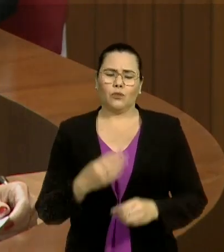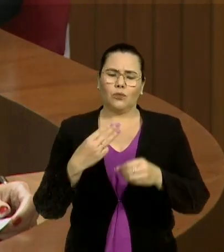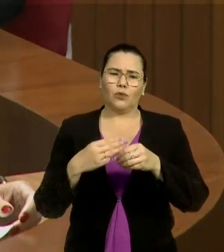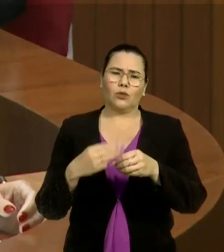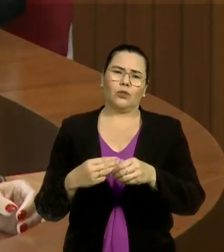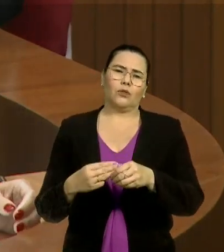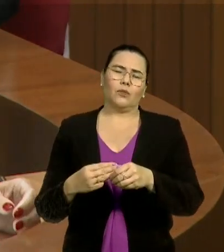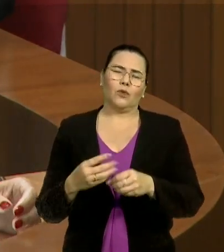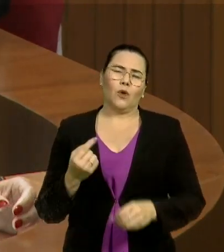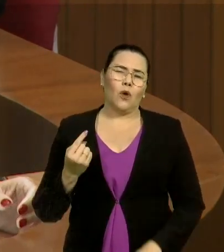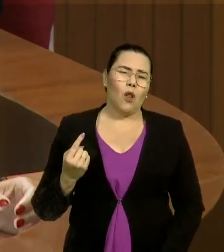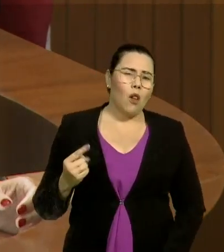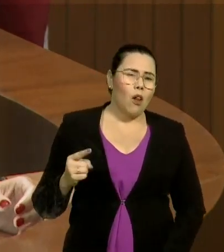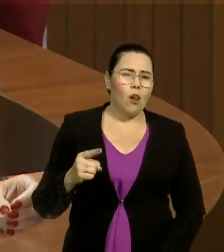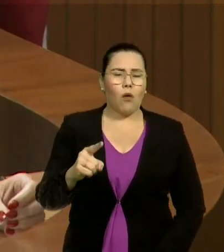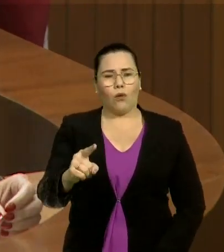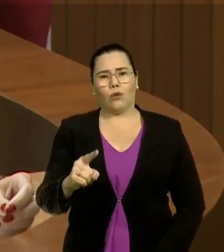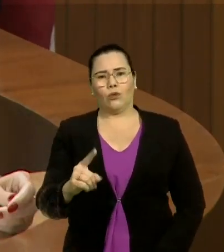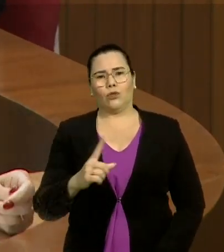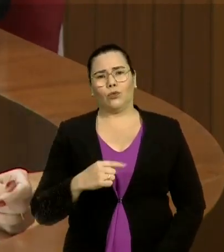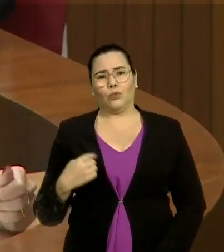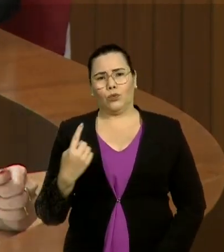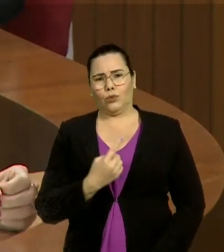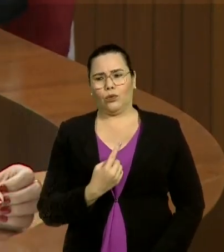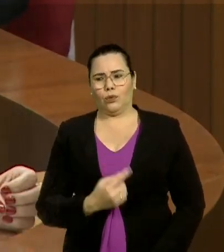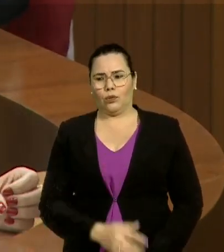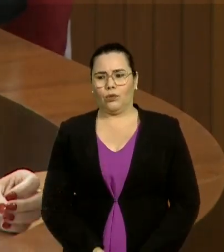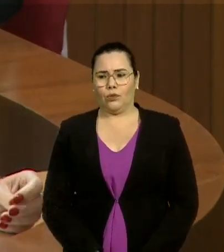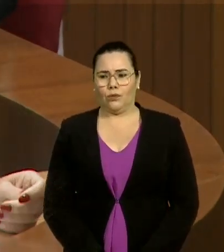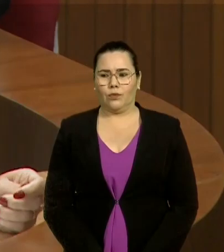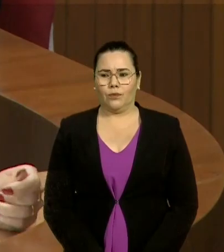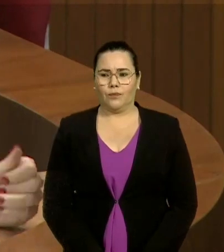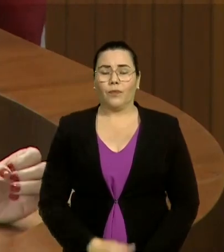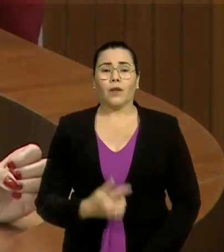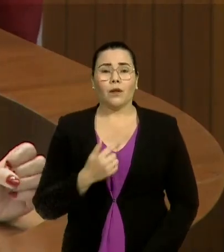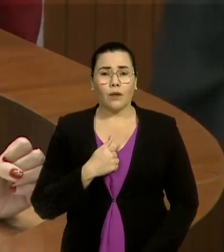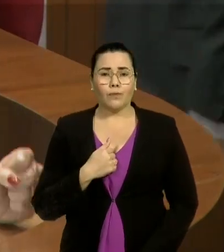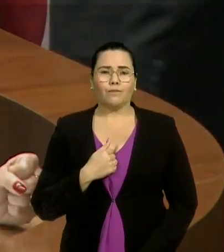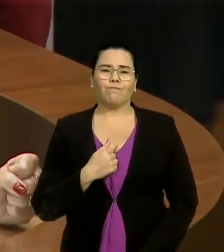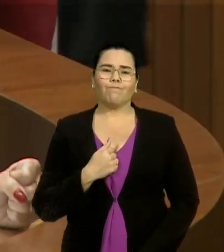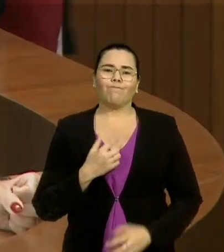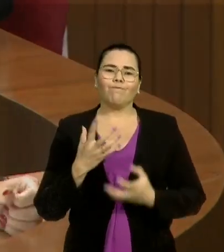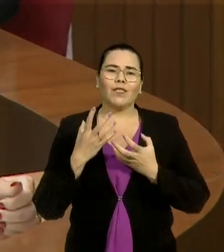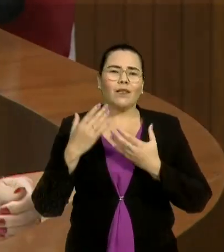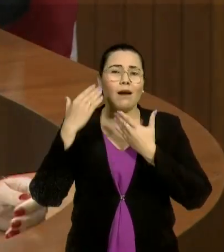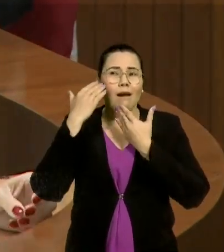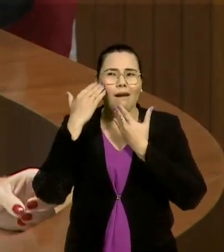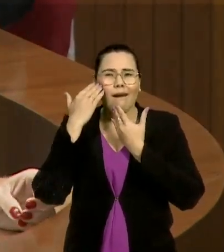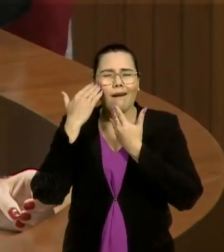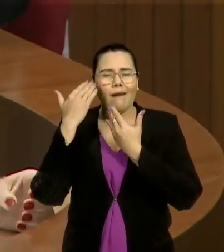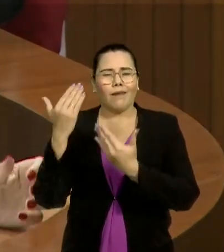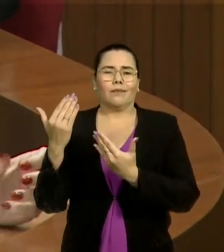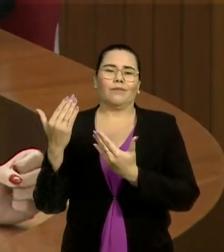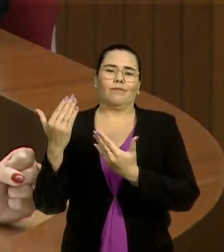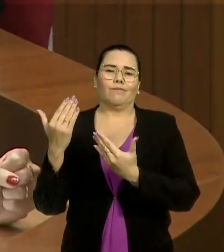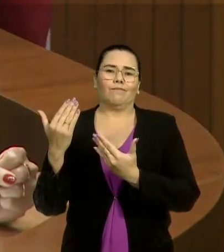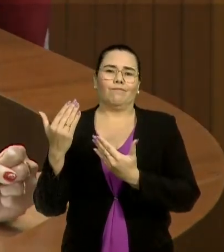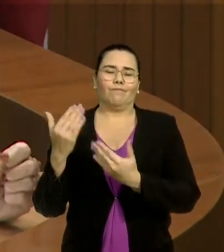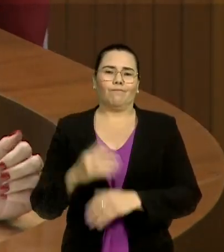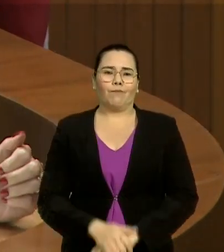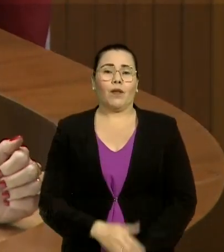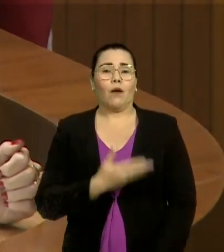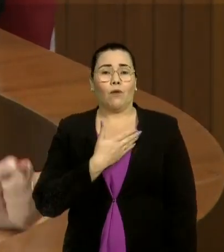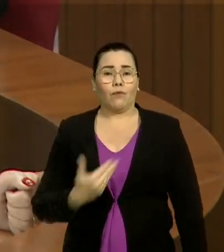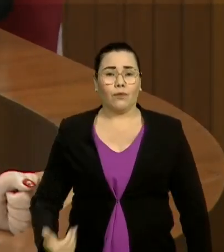como o nosso. E aqui eu queria fazer um agradecimento ao